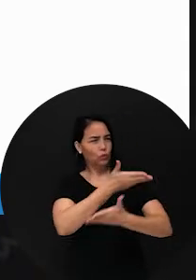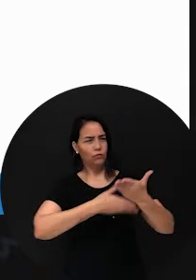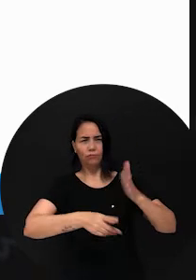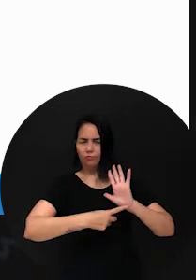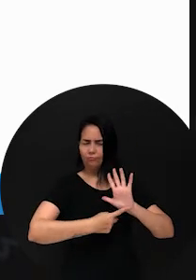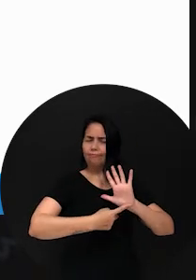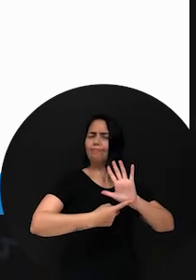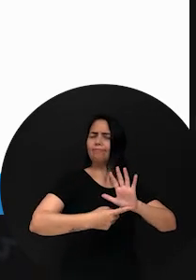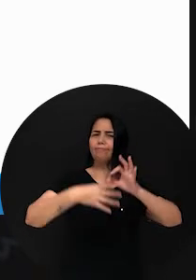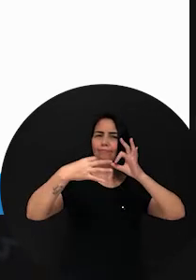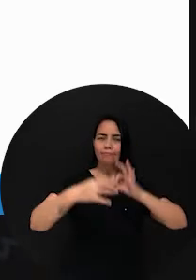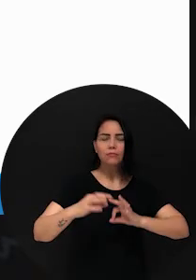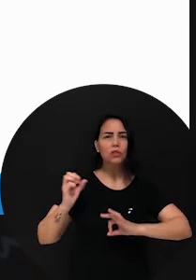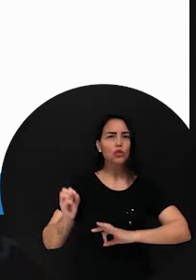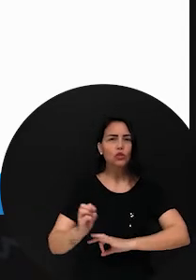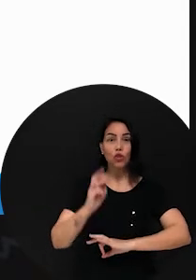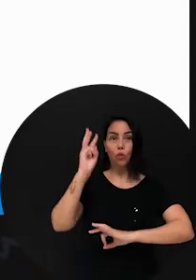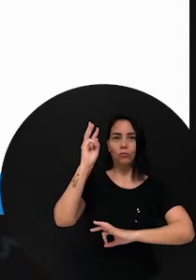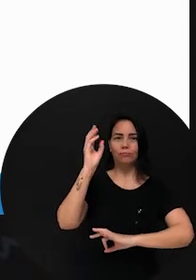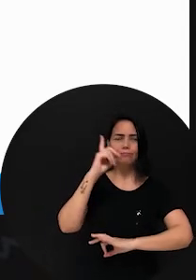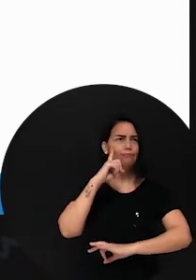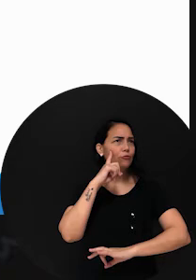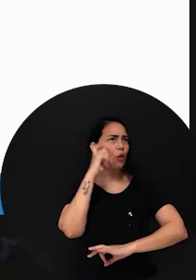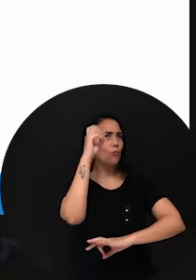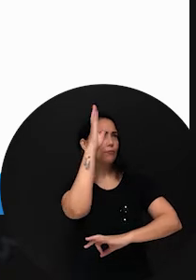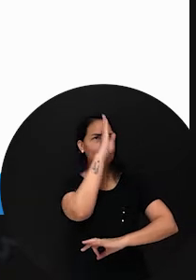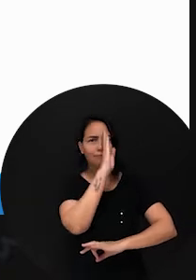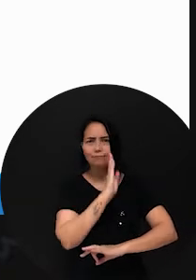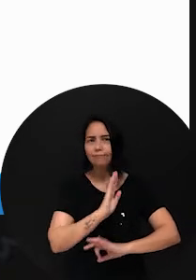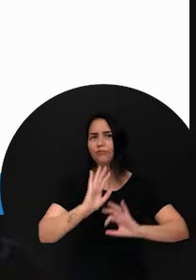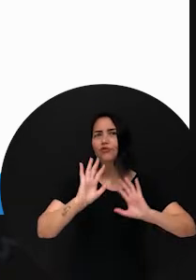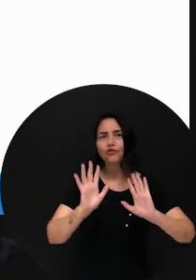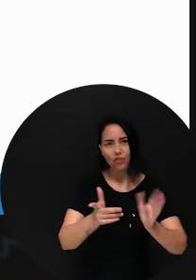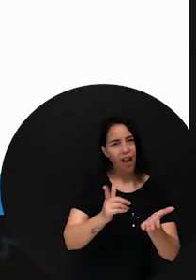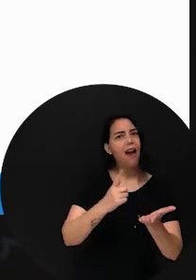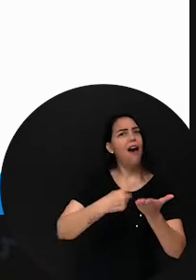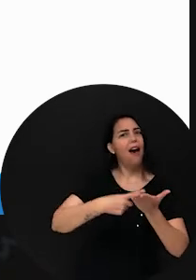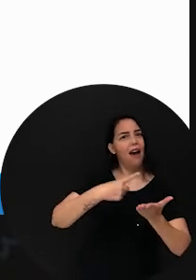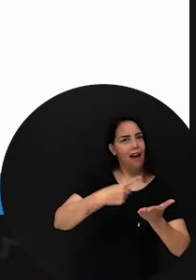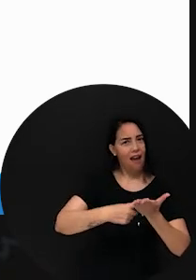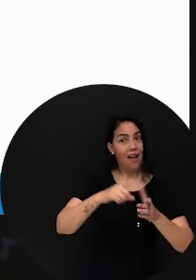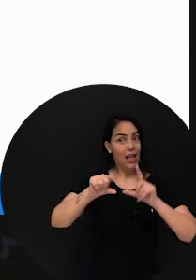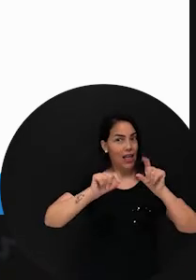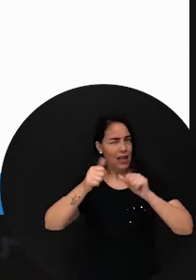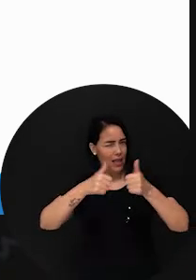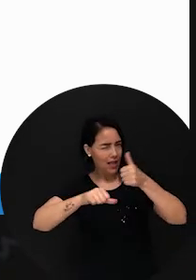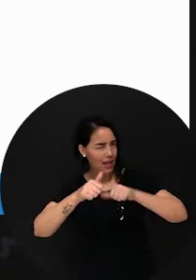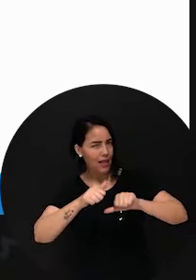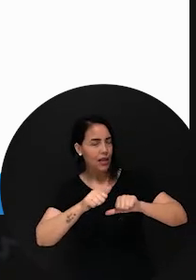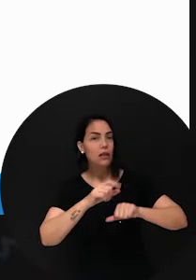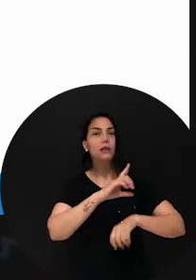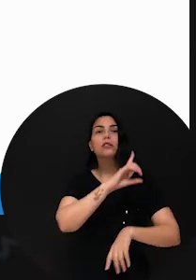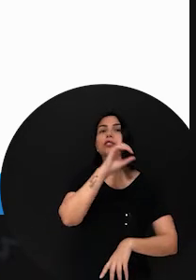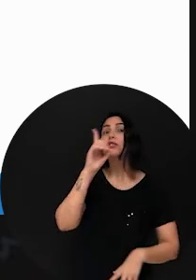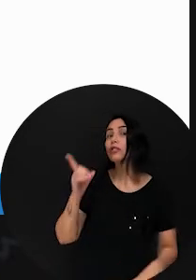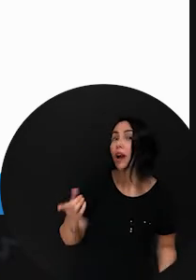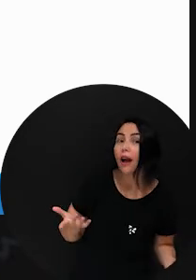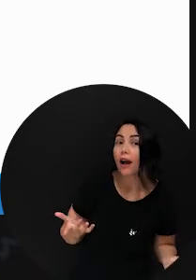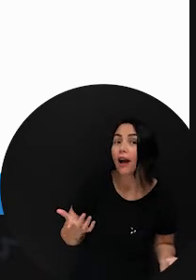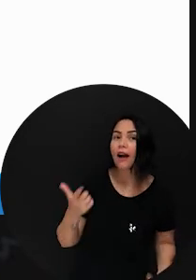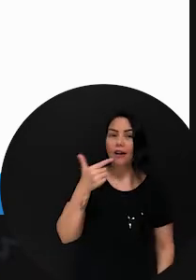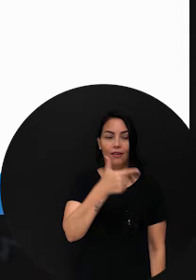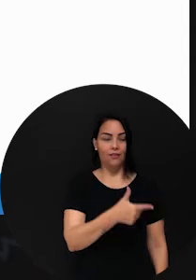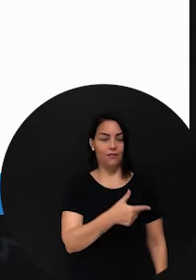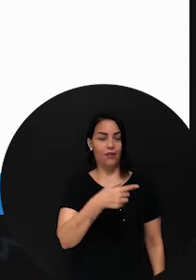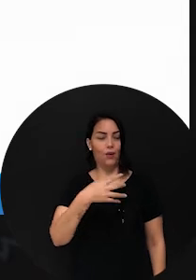nesse nosso Sons do Brasil, que também já tem data marcada para o dia 24 de novembro, e esse a gente